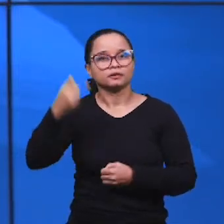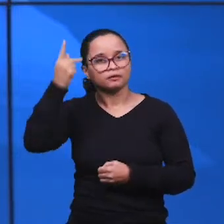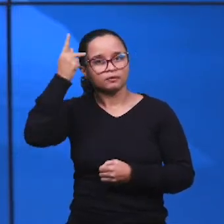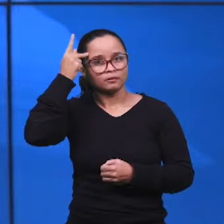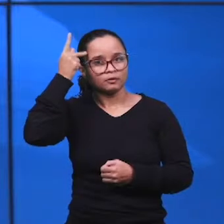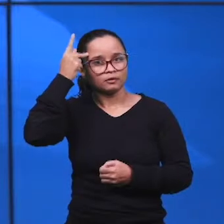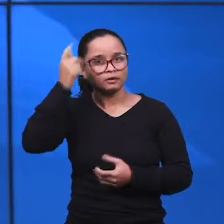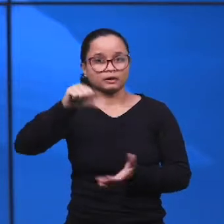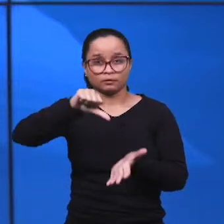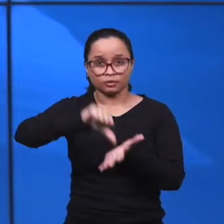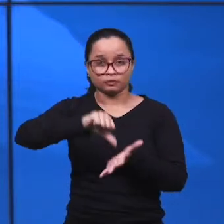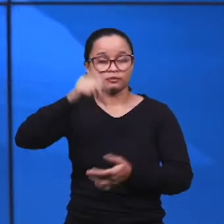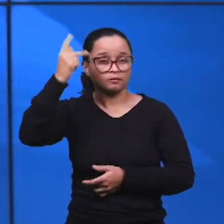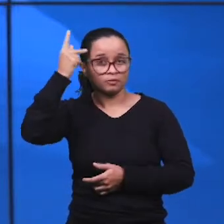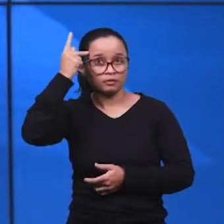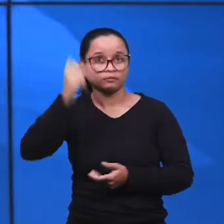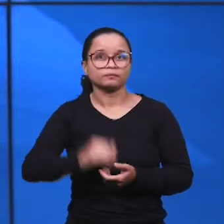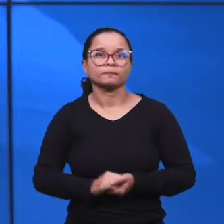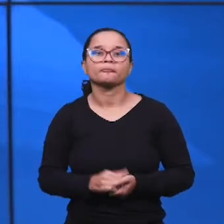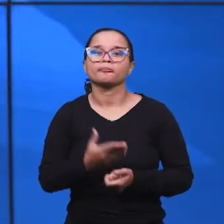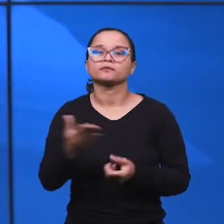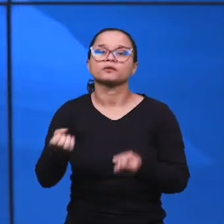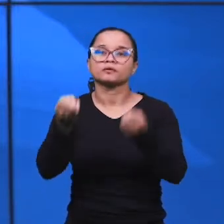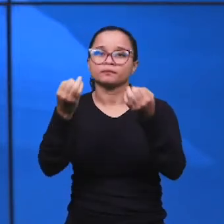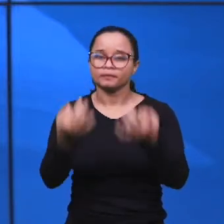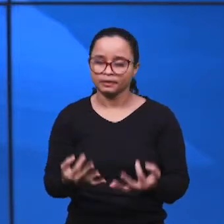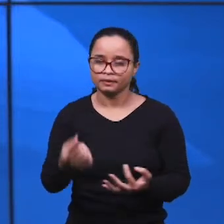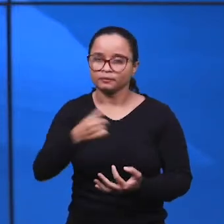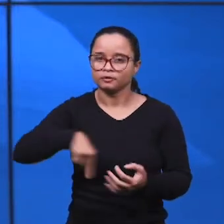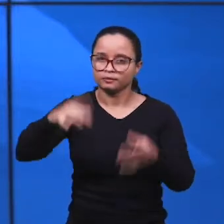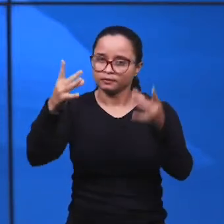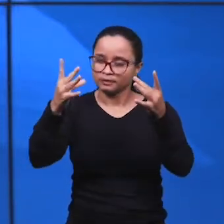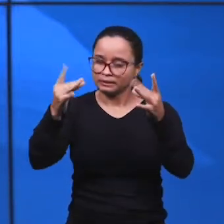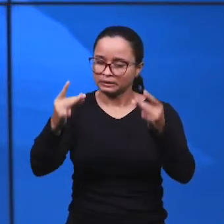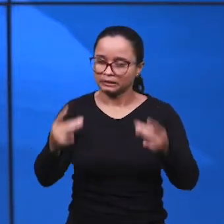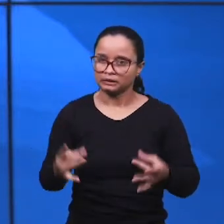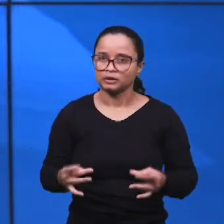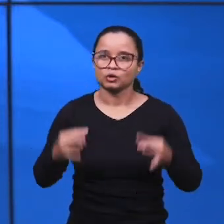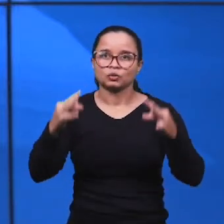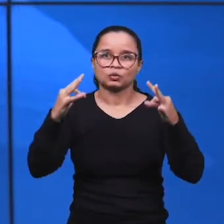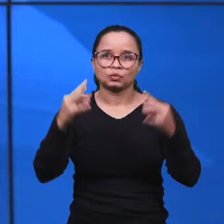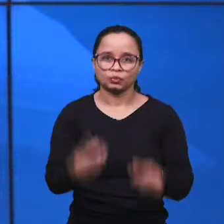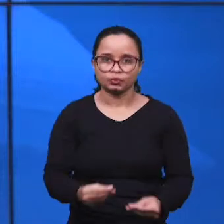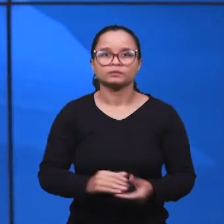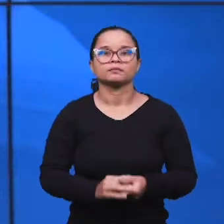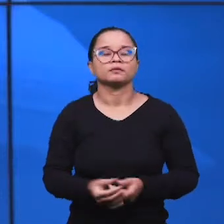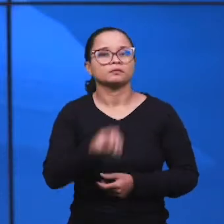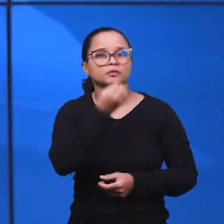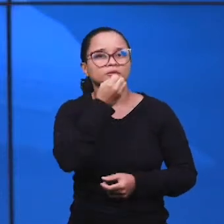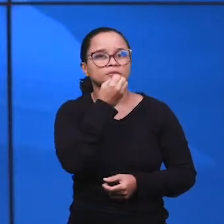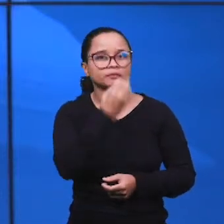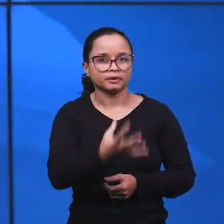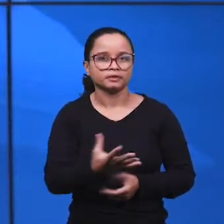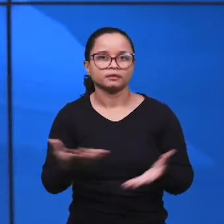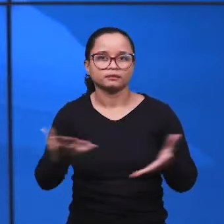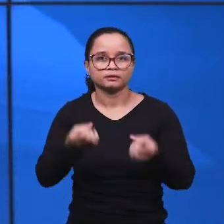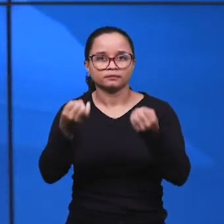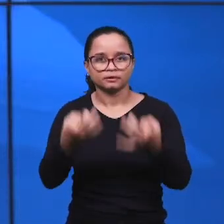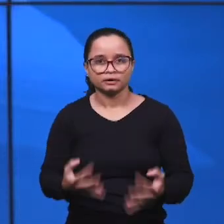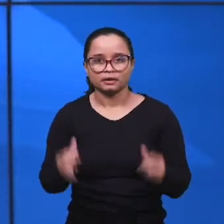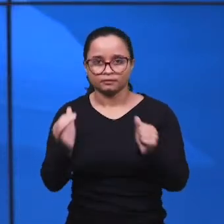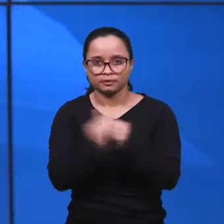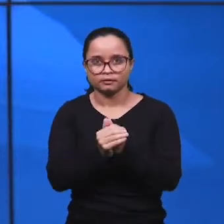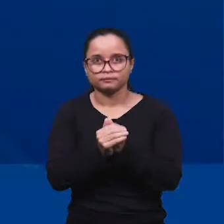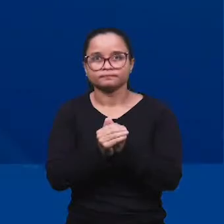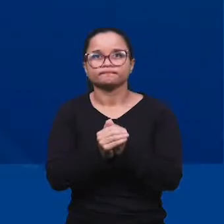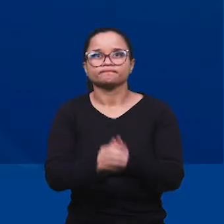capital do estado de São Paulo. Tiago, explica para nós detalhadamente tudo isso, muito bem colocado, viu? Amém? A paz do